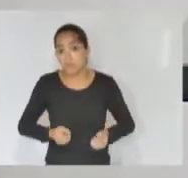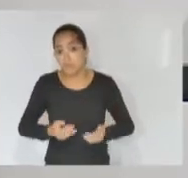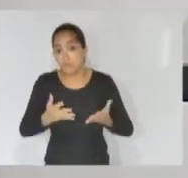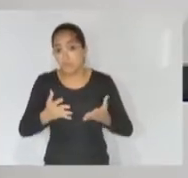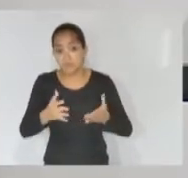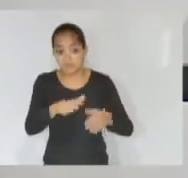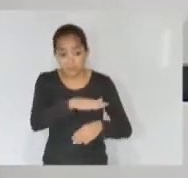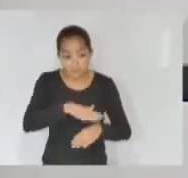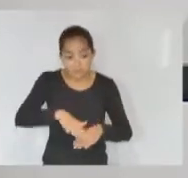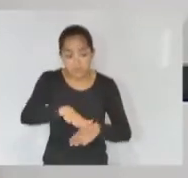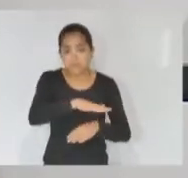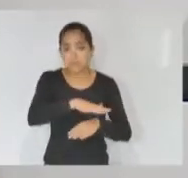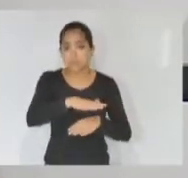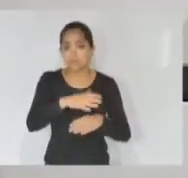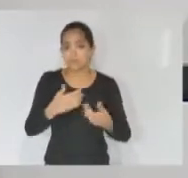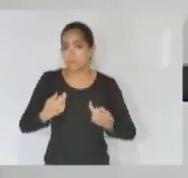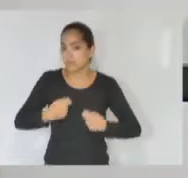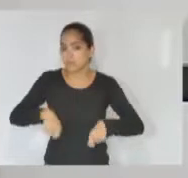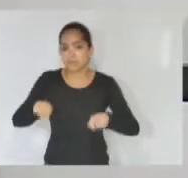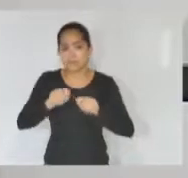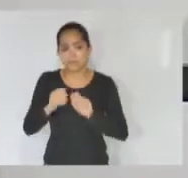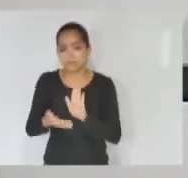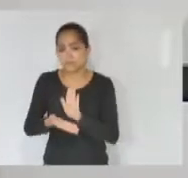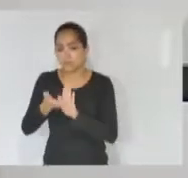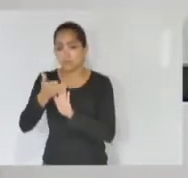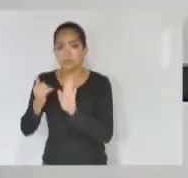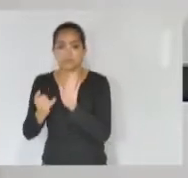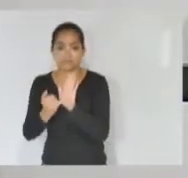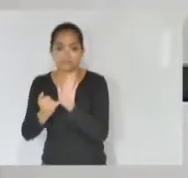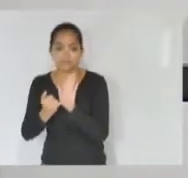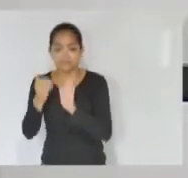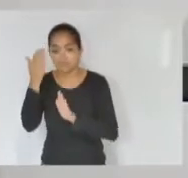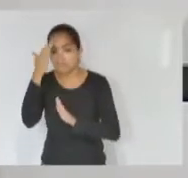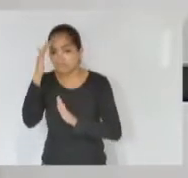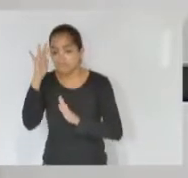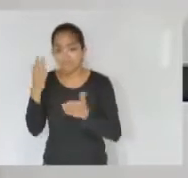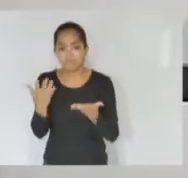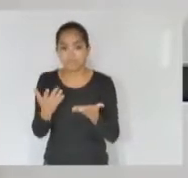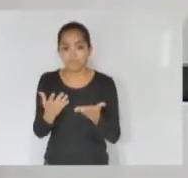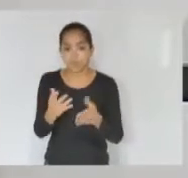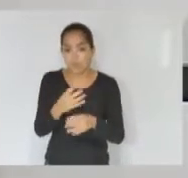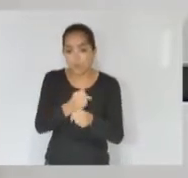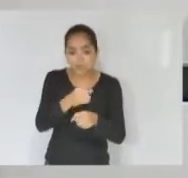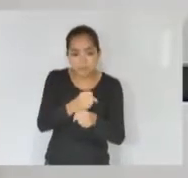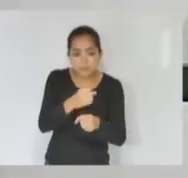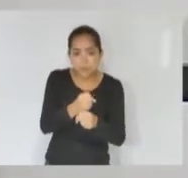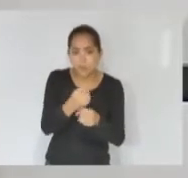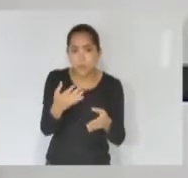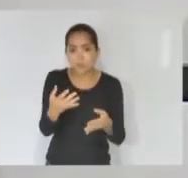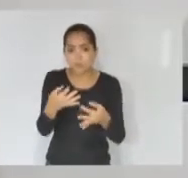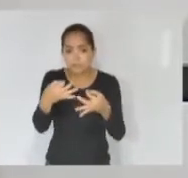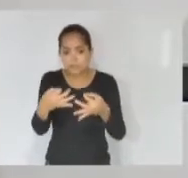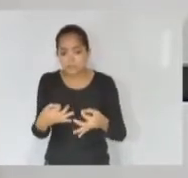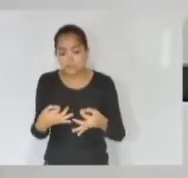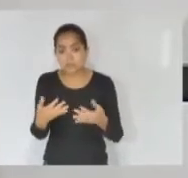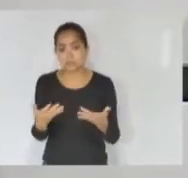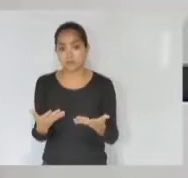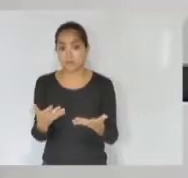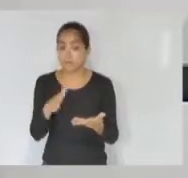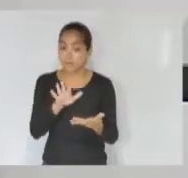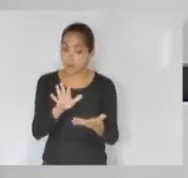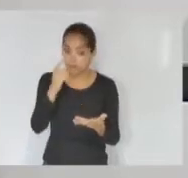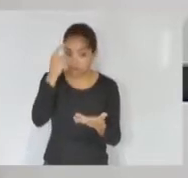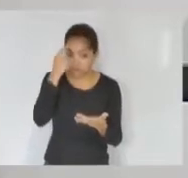não precisa aumentar imposto. Eu realmente não entendo como essa conta pode fechar. Mas tem gente que